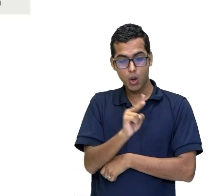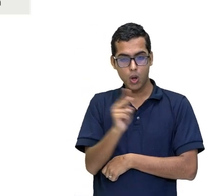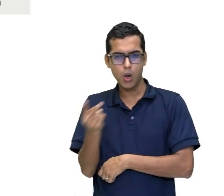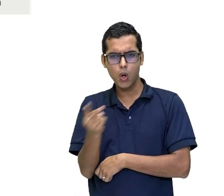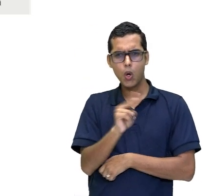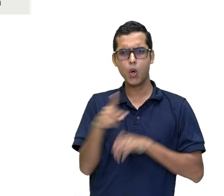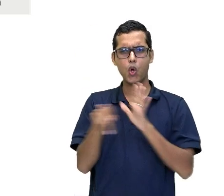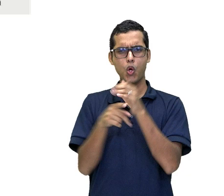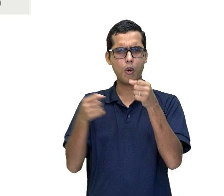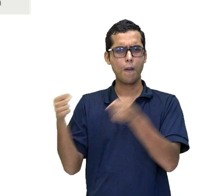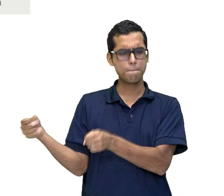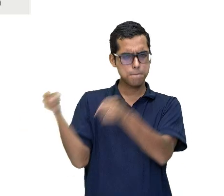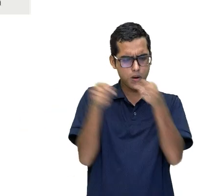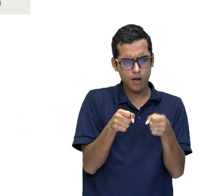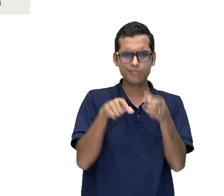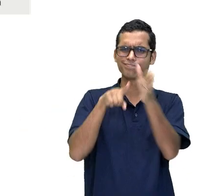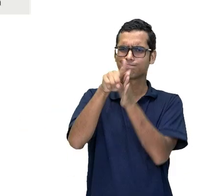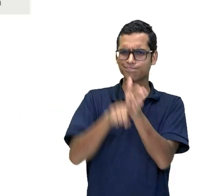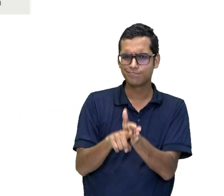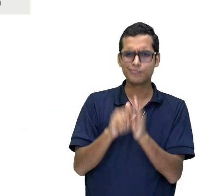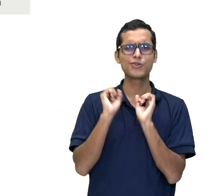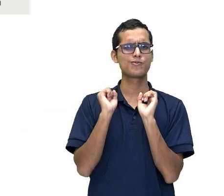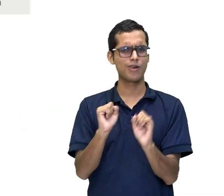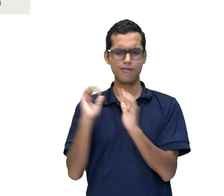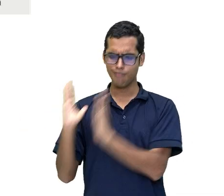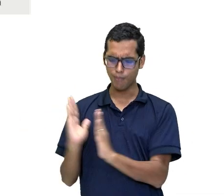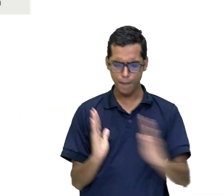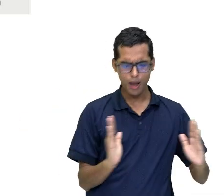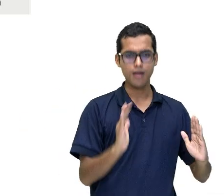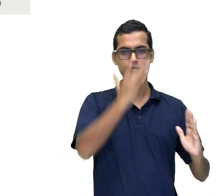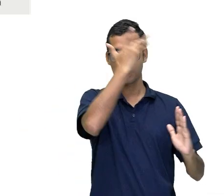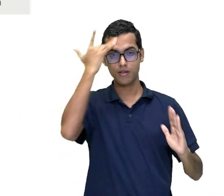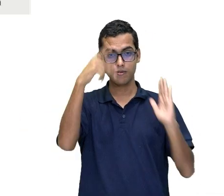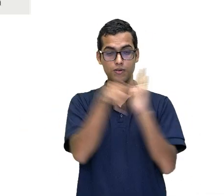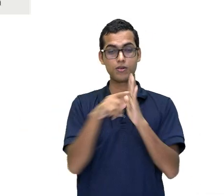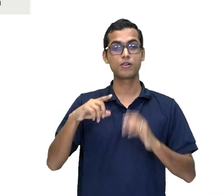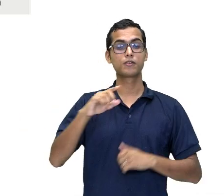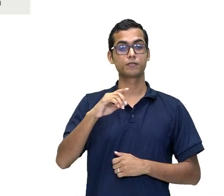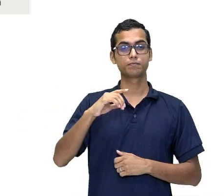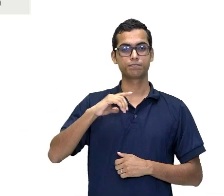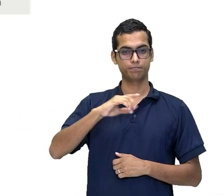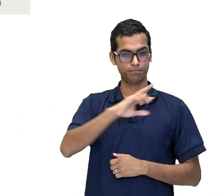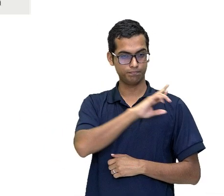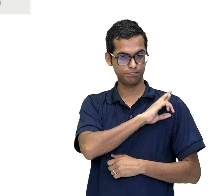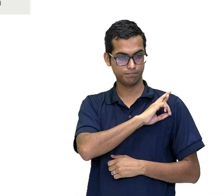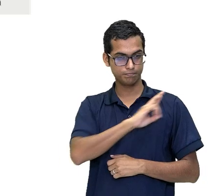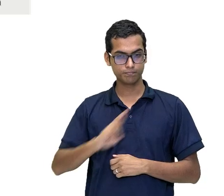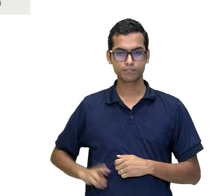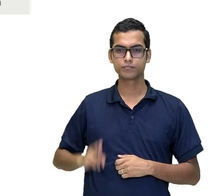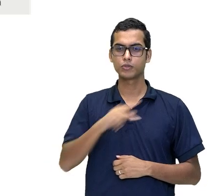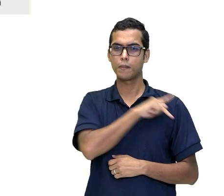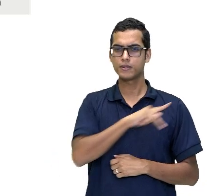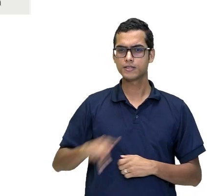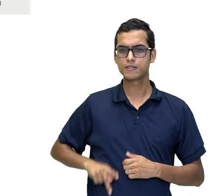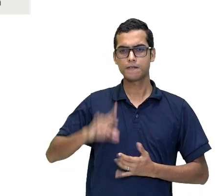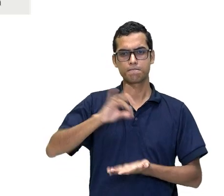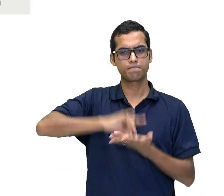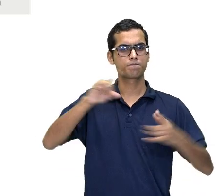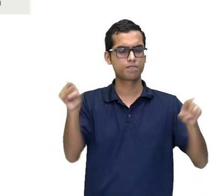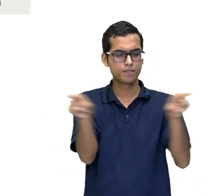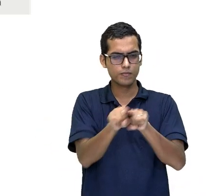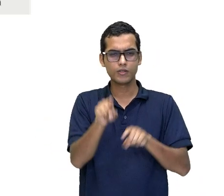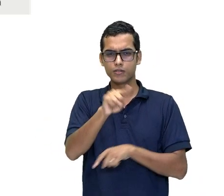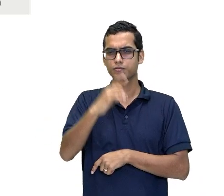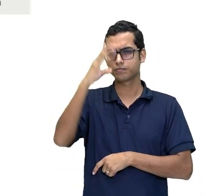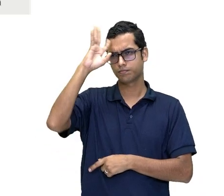podem pesquisar a sequência dos presidentes da República desse momento histórico e vocês vão concluir que